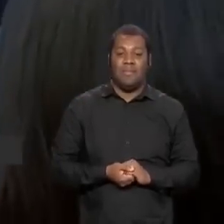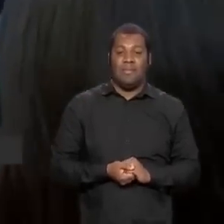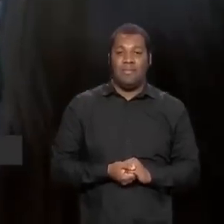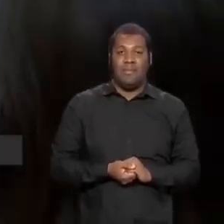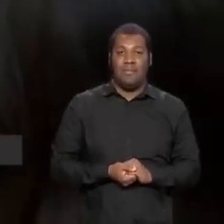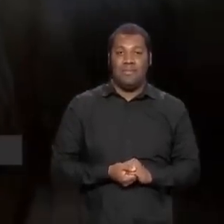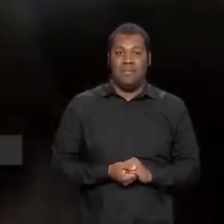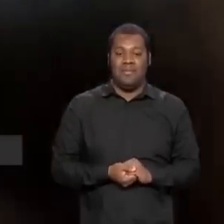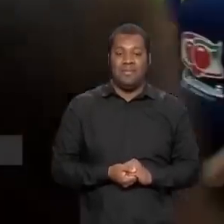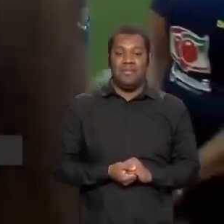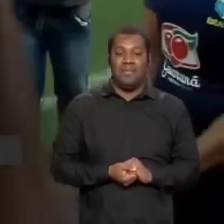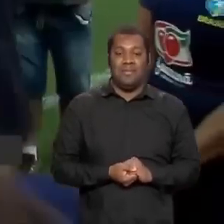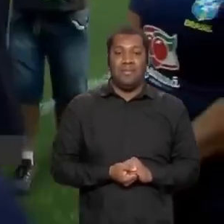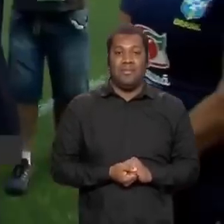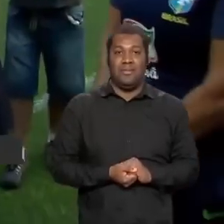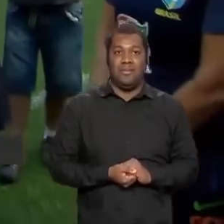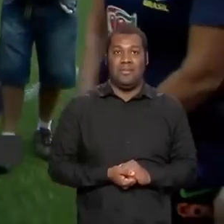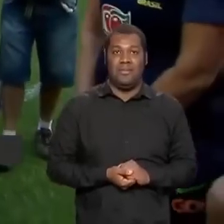aí!